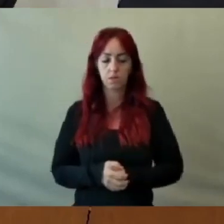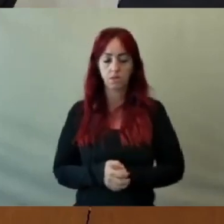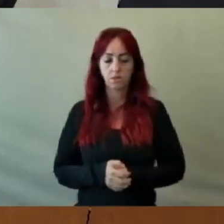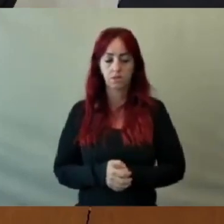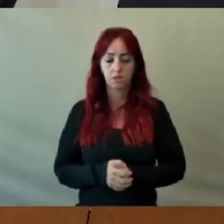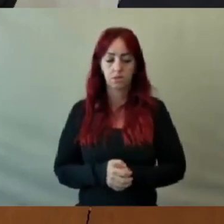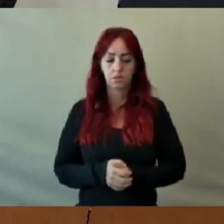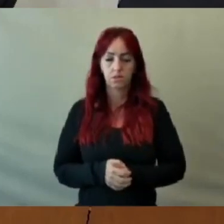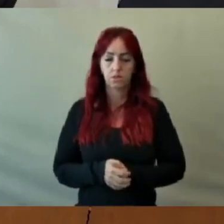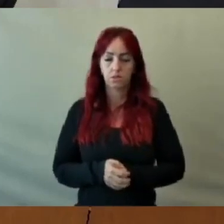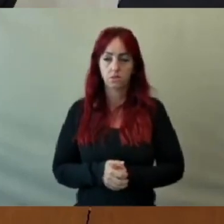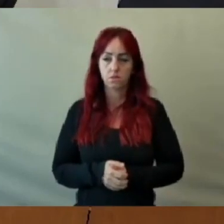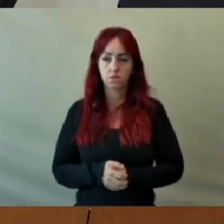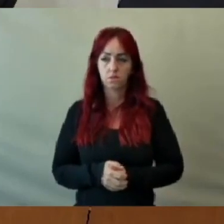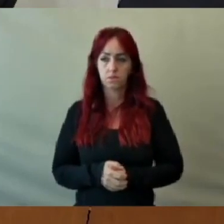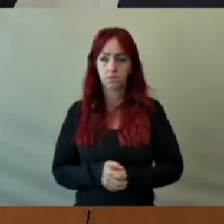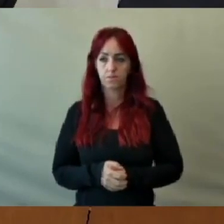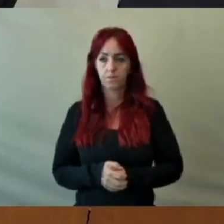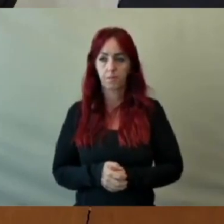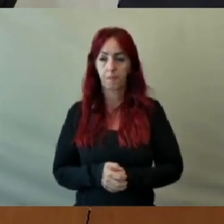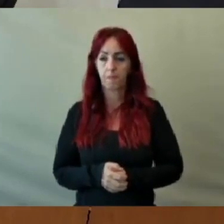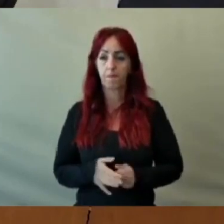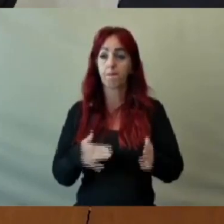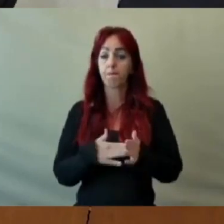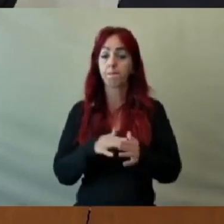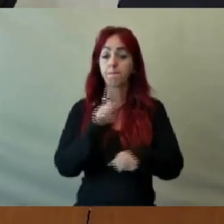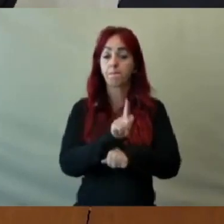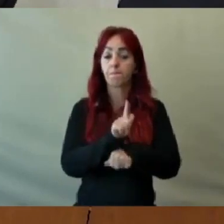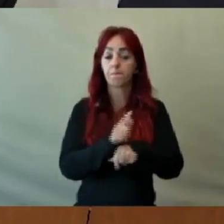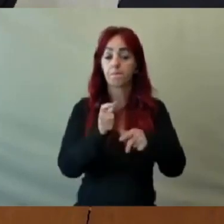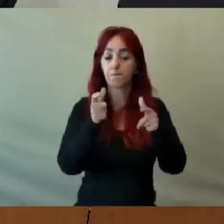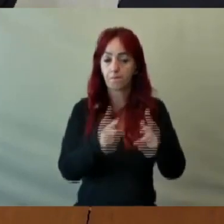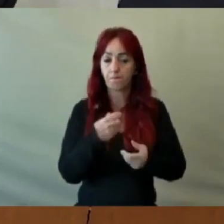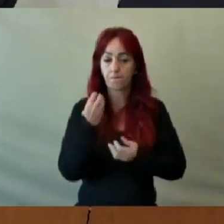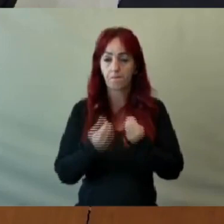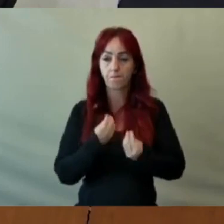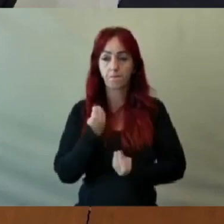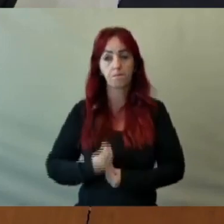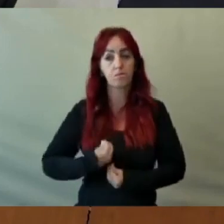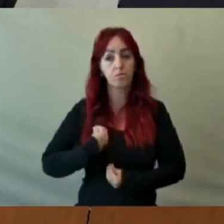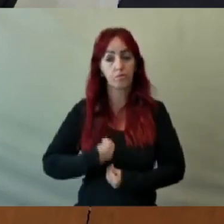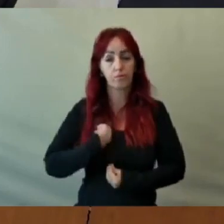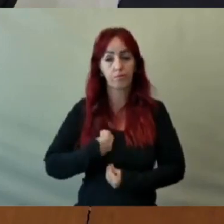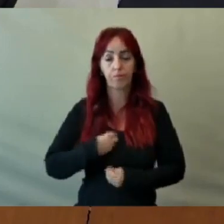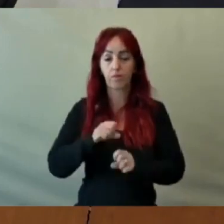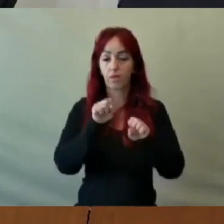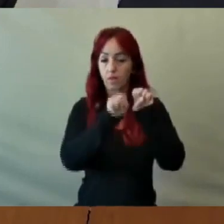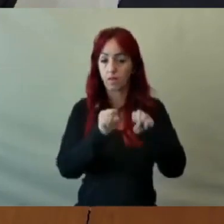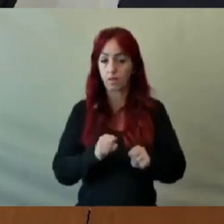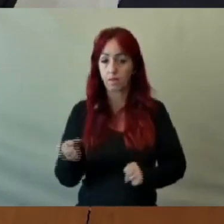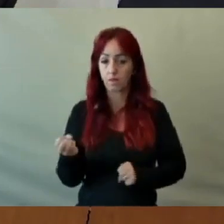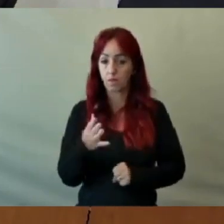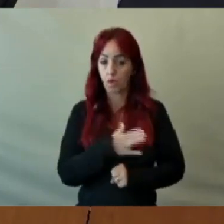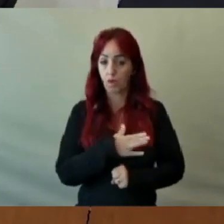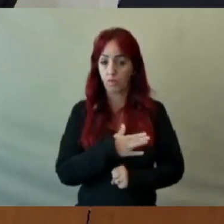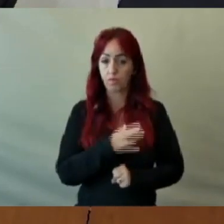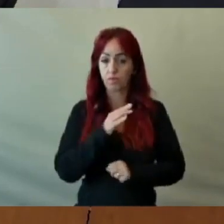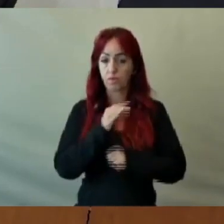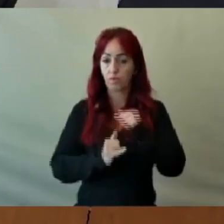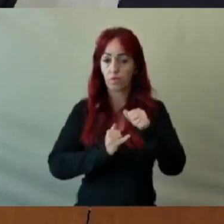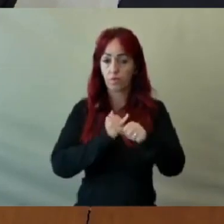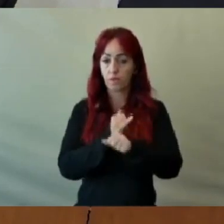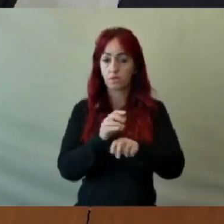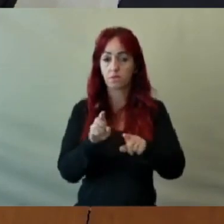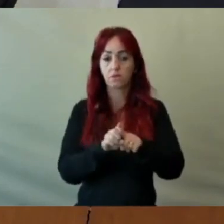e até de gerentes locais a respeito do funcionamento do sistema novo, gente, de informática. Por iniciativa do nosso querido companheiro Elin da